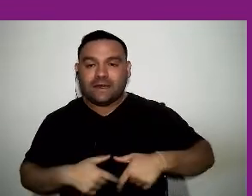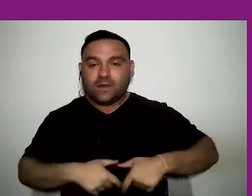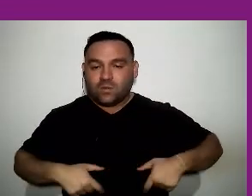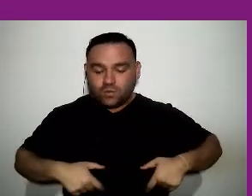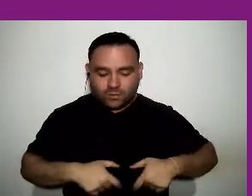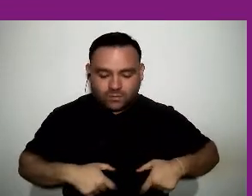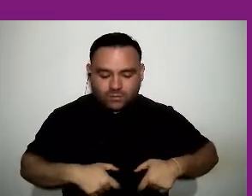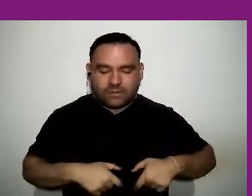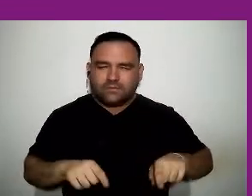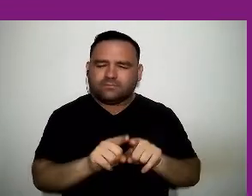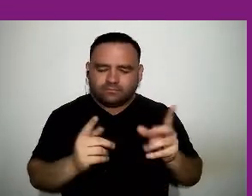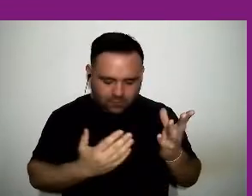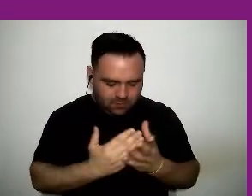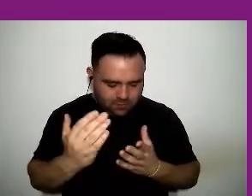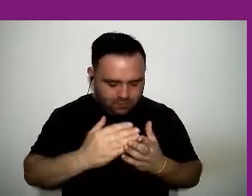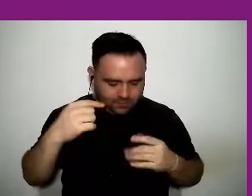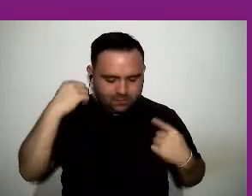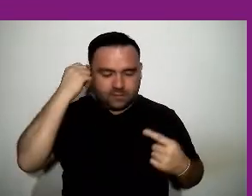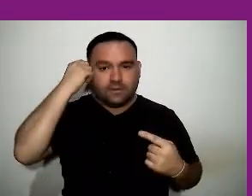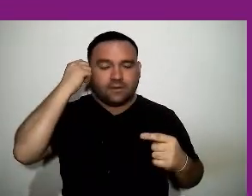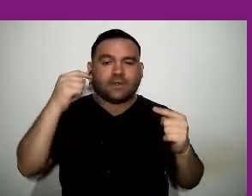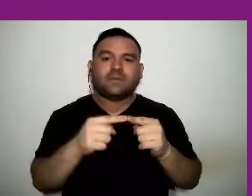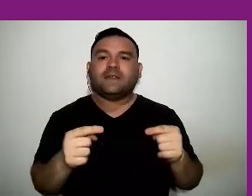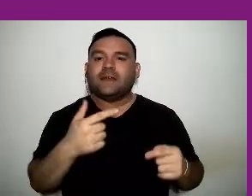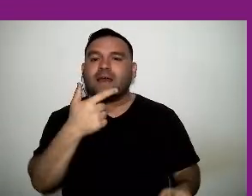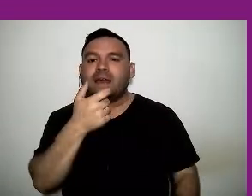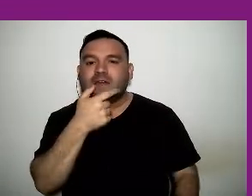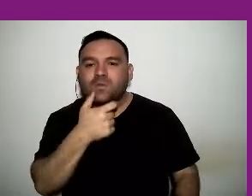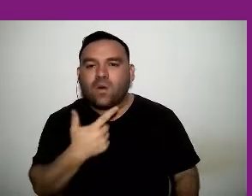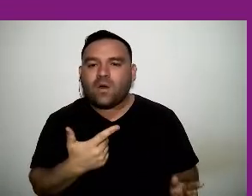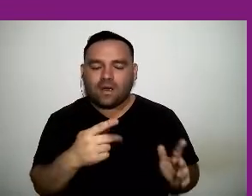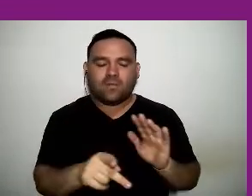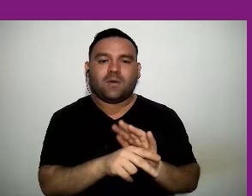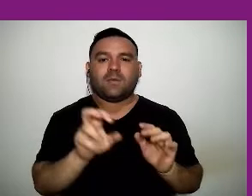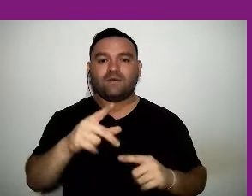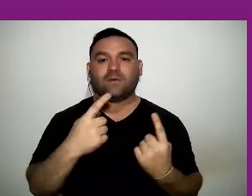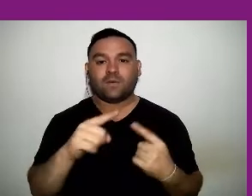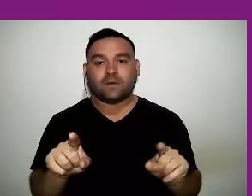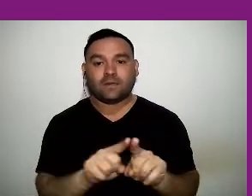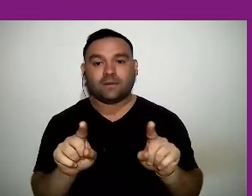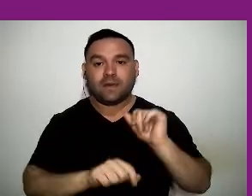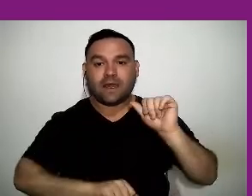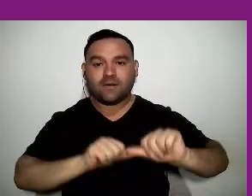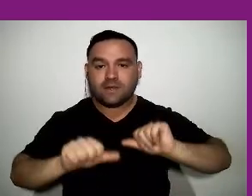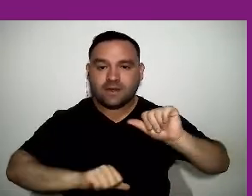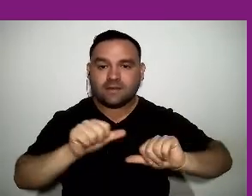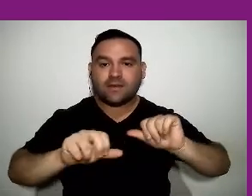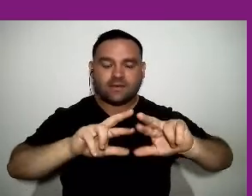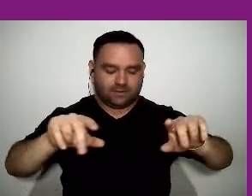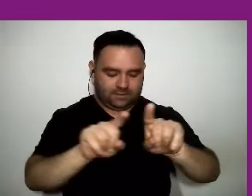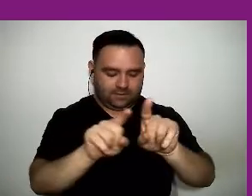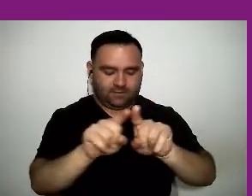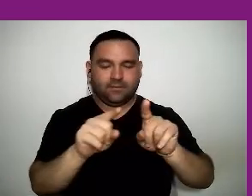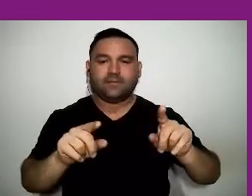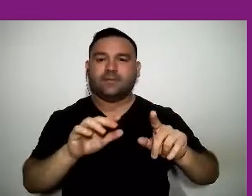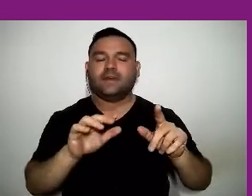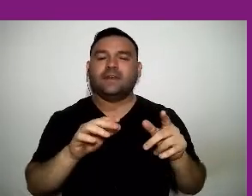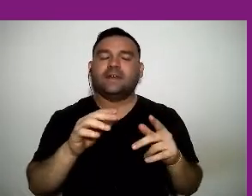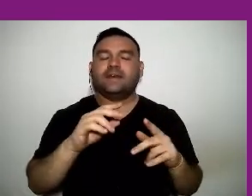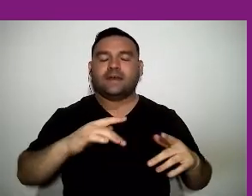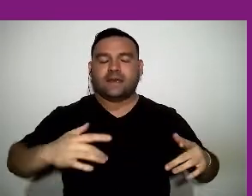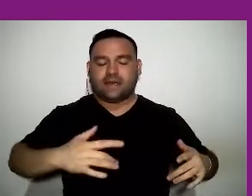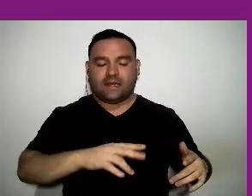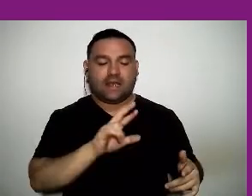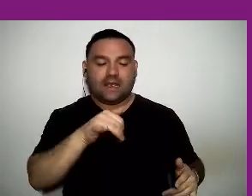gente atribuía ao uso de drogas antivirais, e então as alterações de enzimas hepáticas a